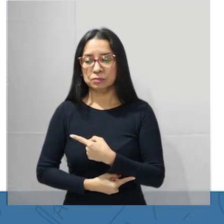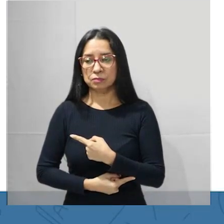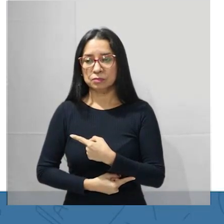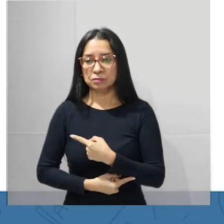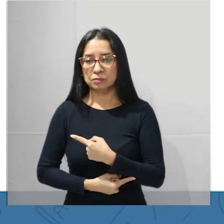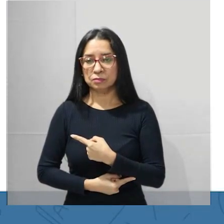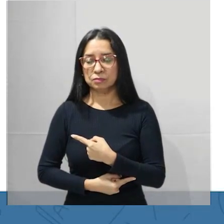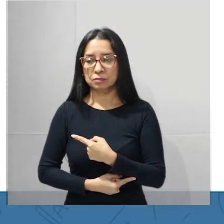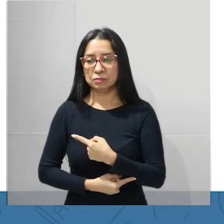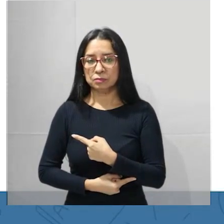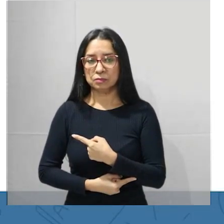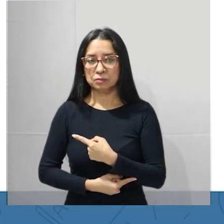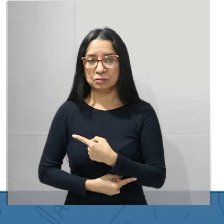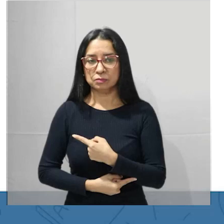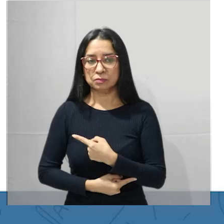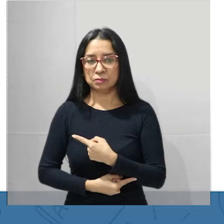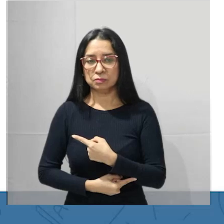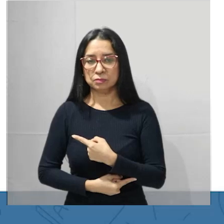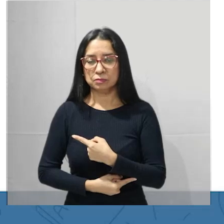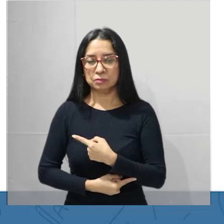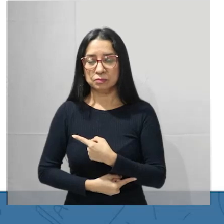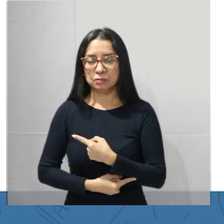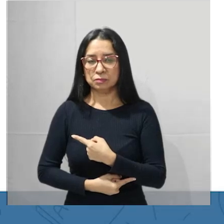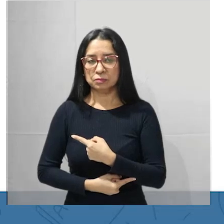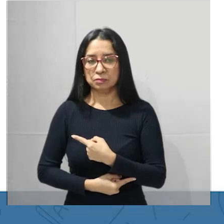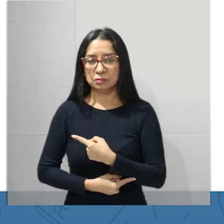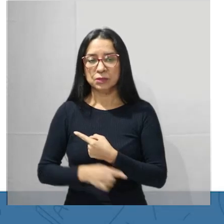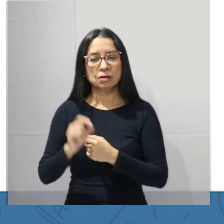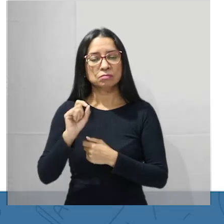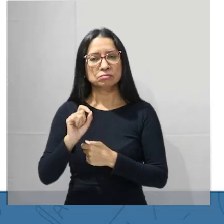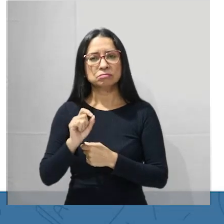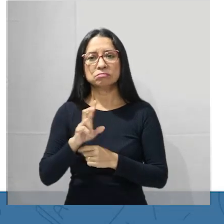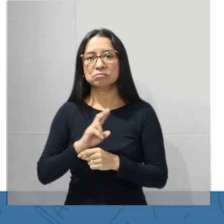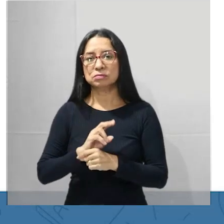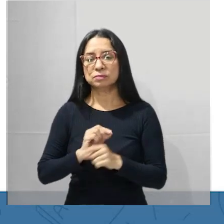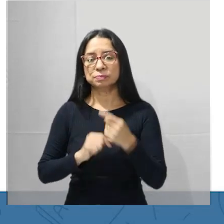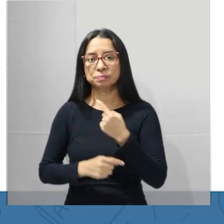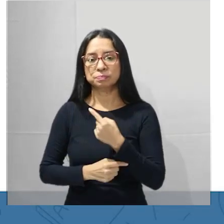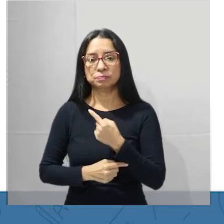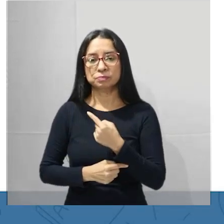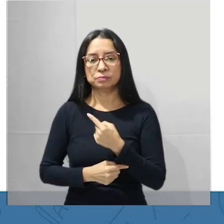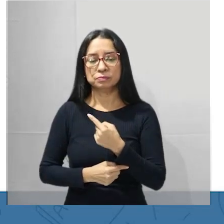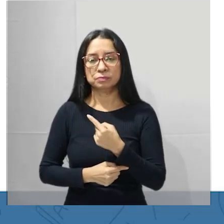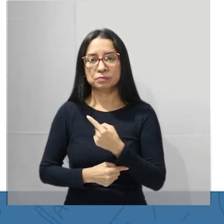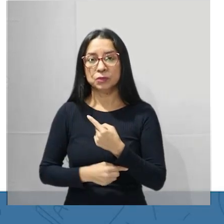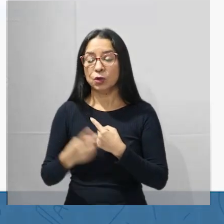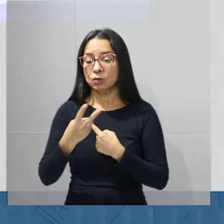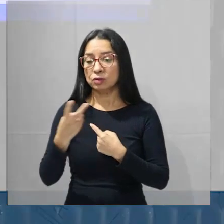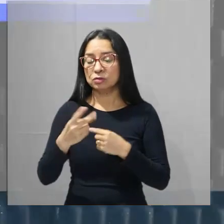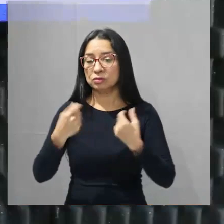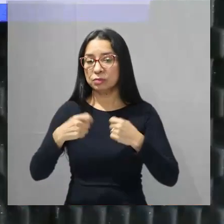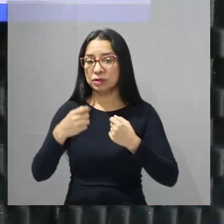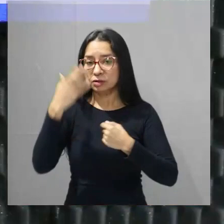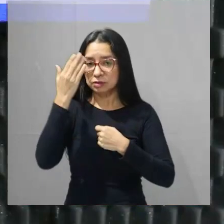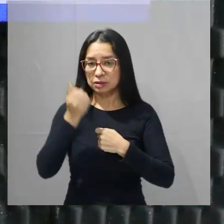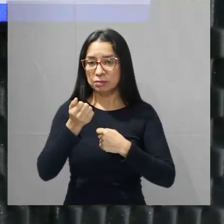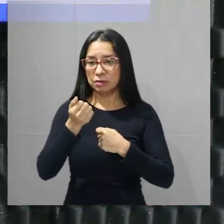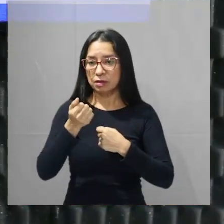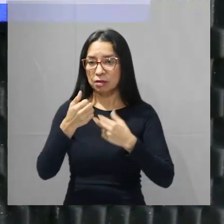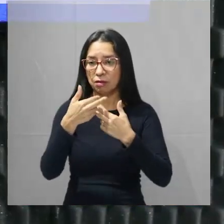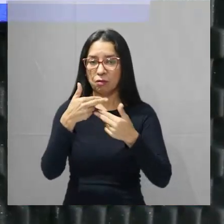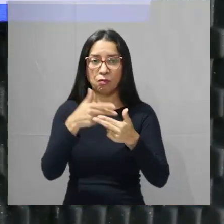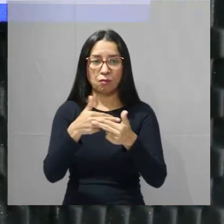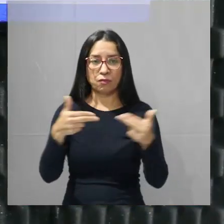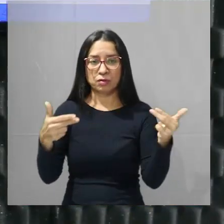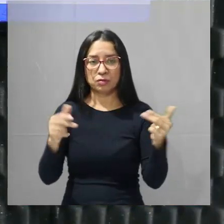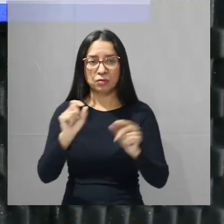se refere são respectivamente denominados de quê? Atenção, são duas coisas que eu preciso identificar, o fenômeno, tá?